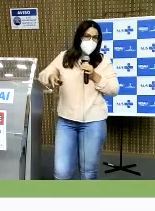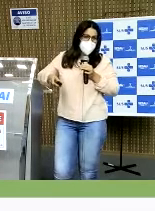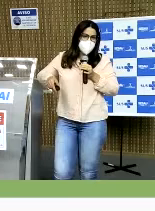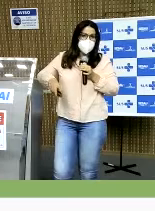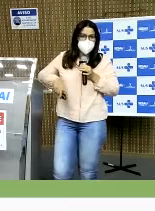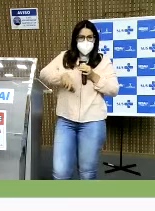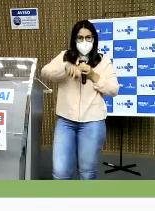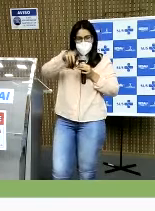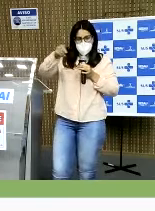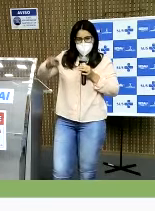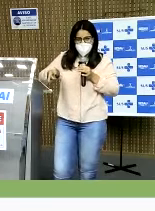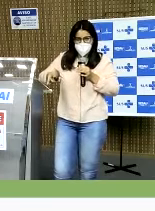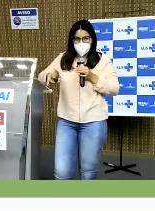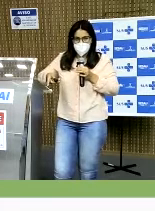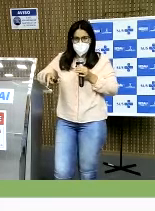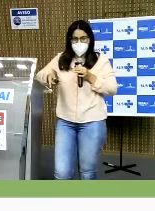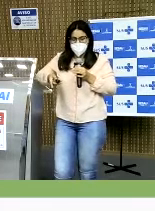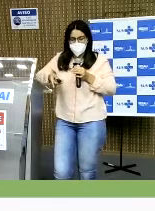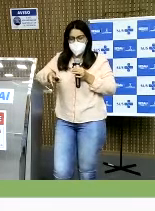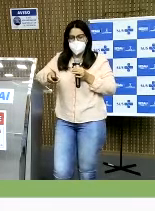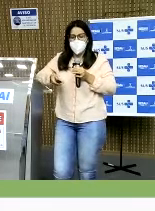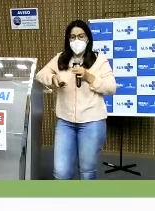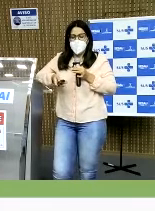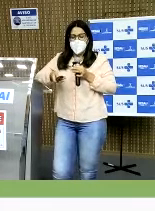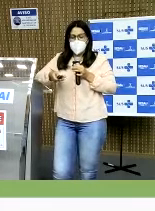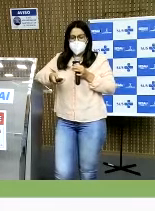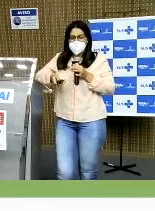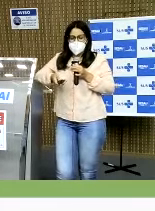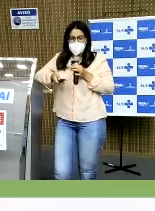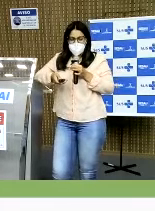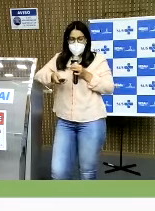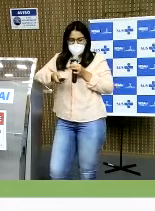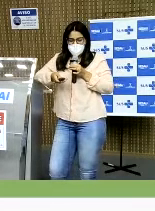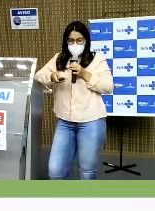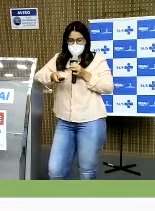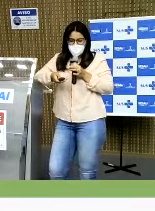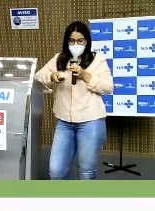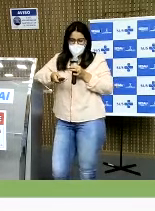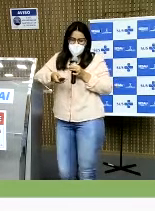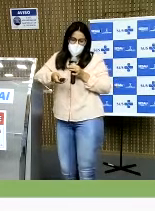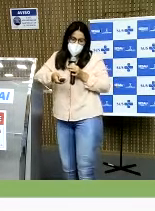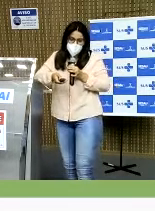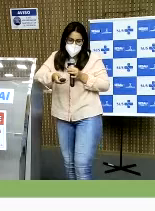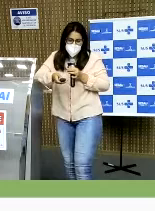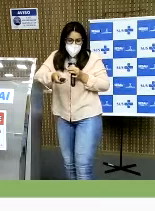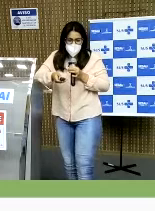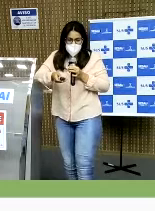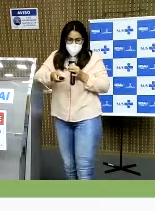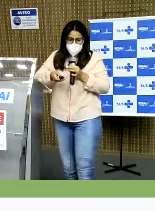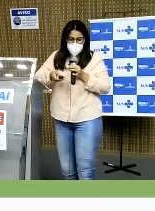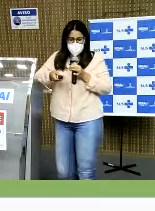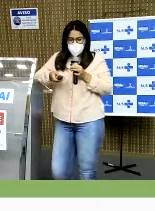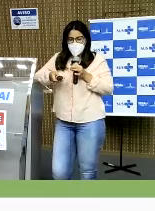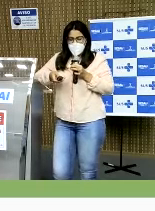de 2020, elas ainda atravessam 2021 no primeiro semestre. O número de gestantes com pré-natal encerrado em 2020 foi de